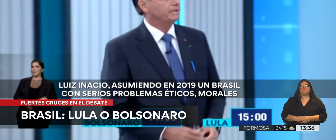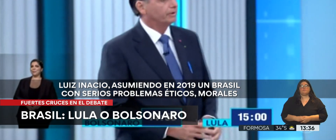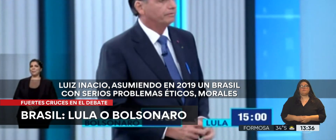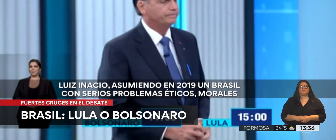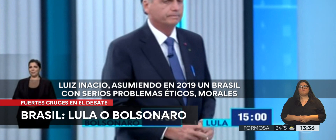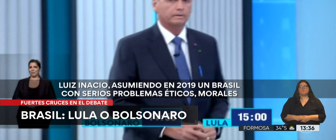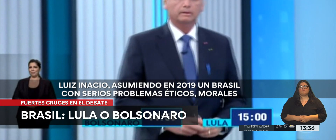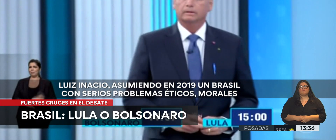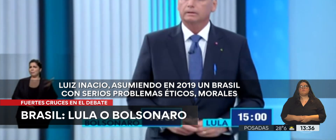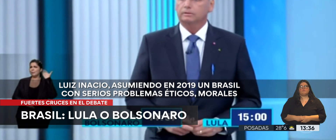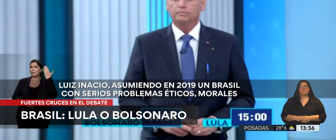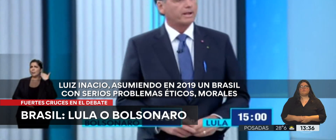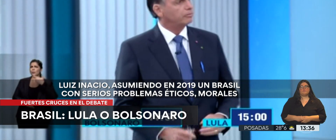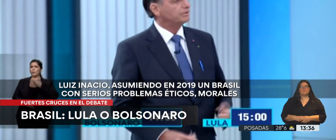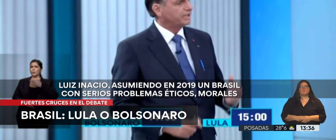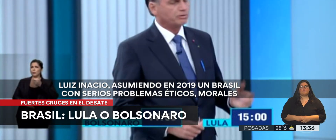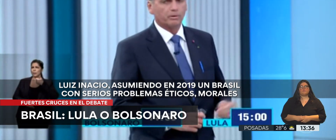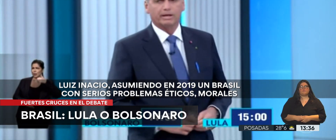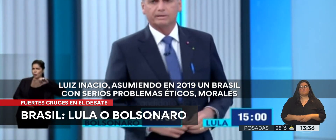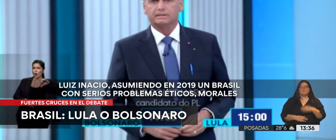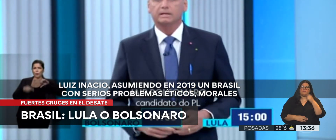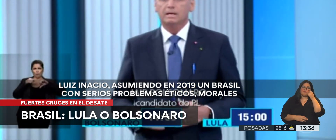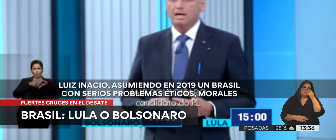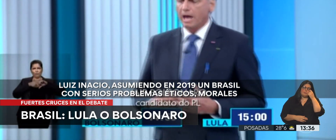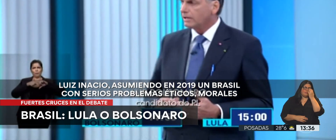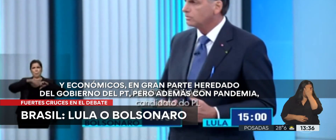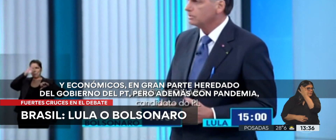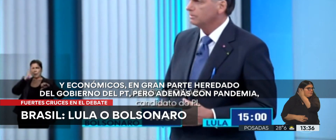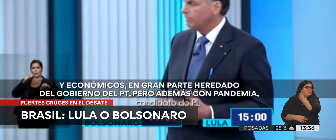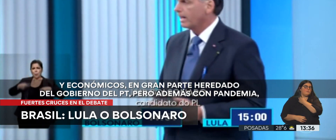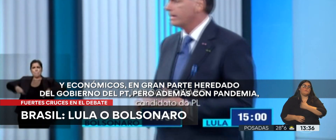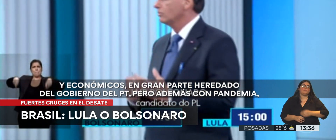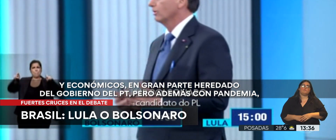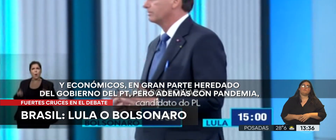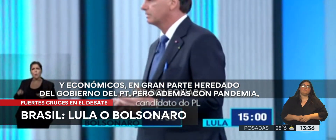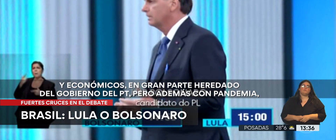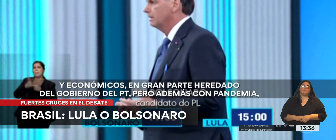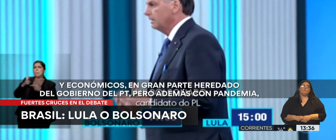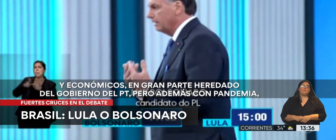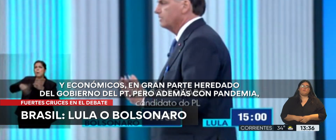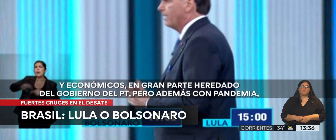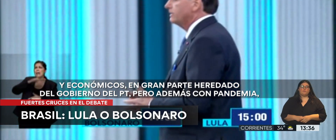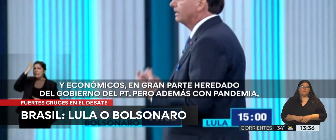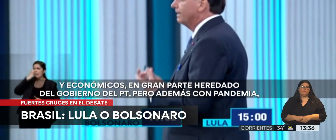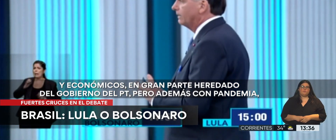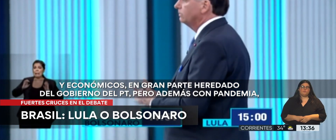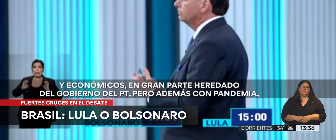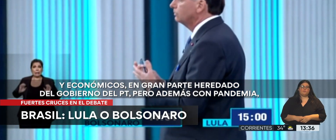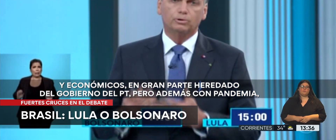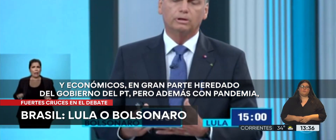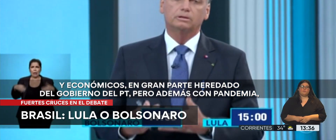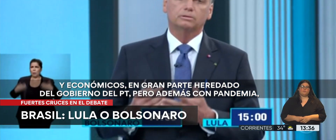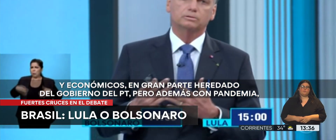em 2019 Brasil com sérios problemas éticos, morais e econômicos, em grande parte